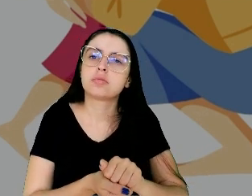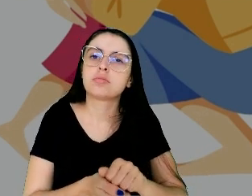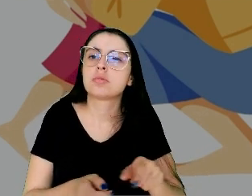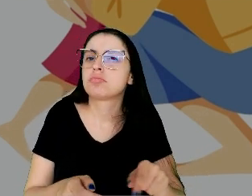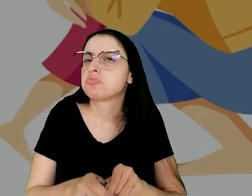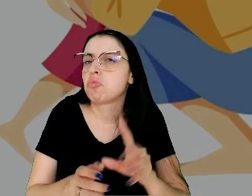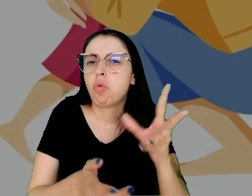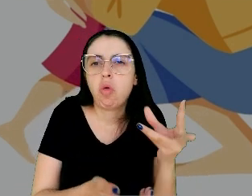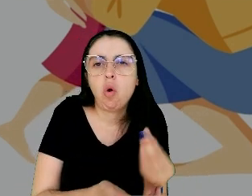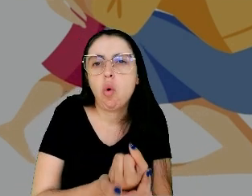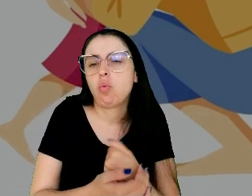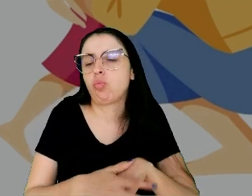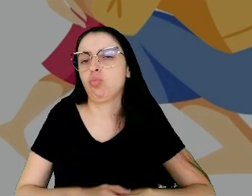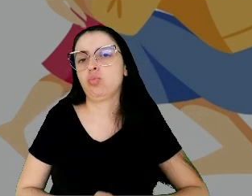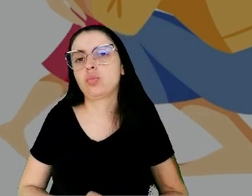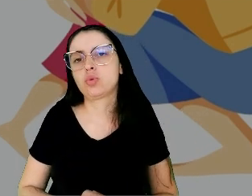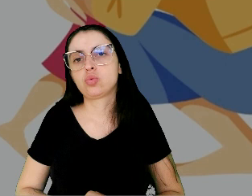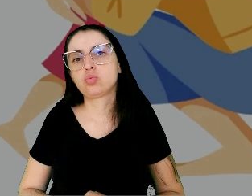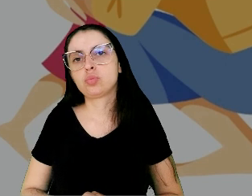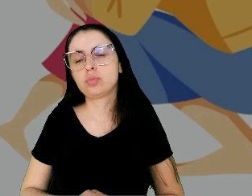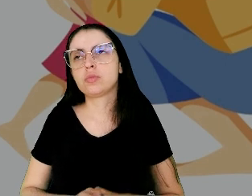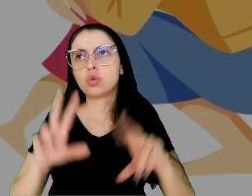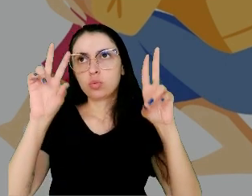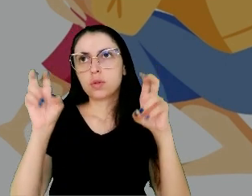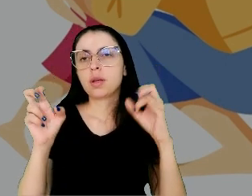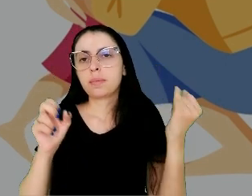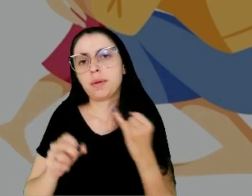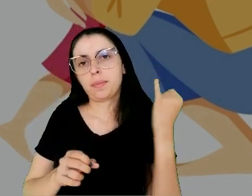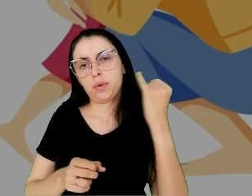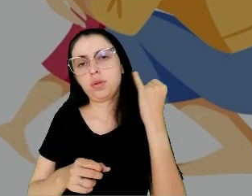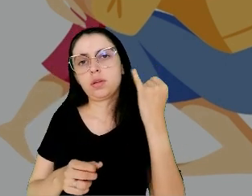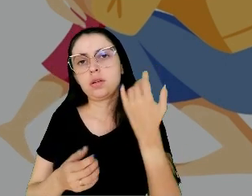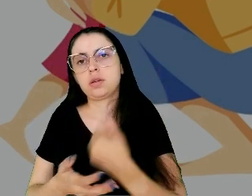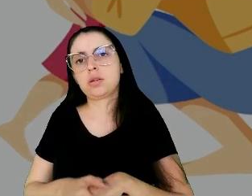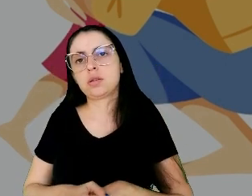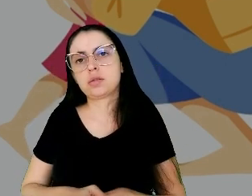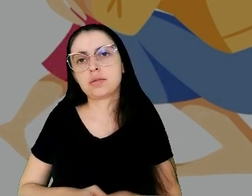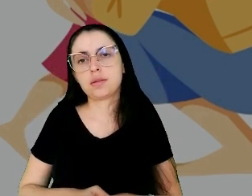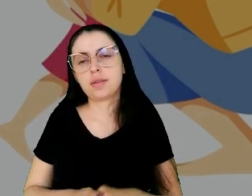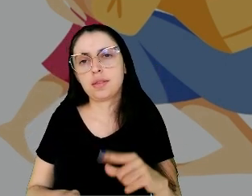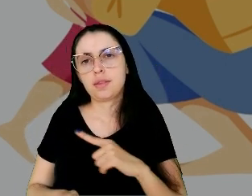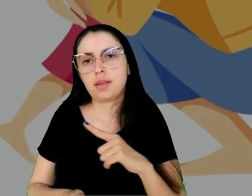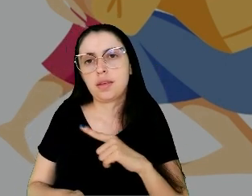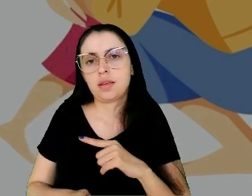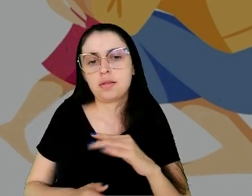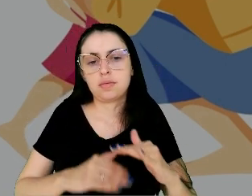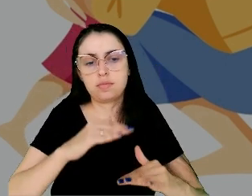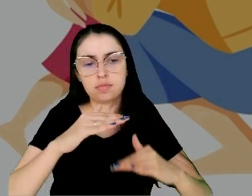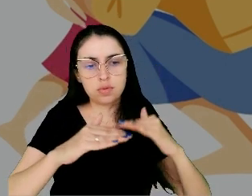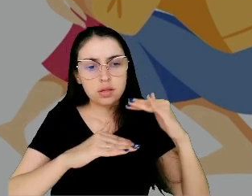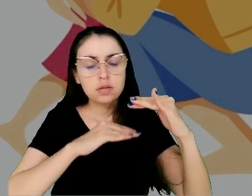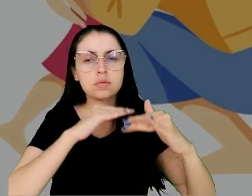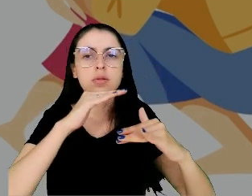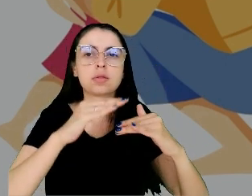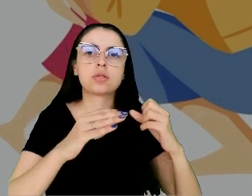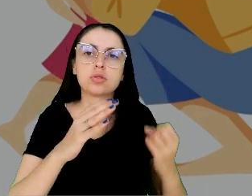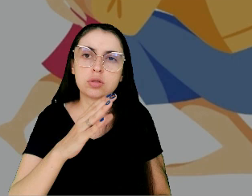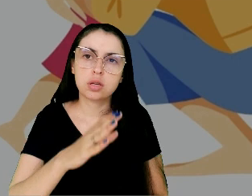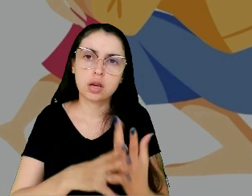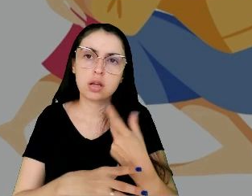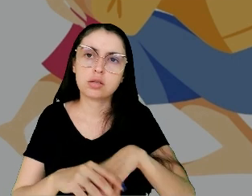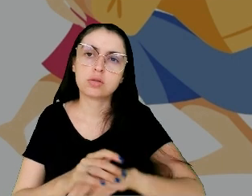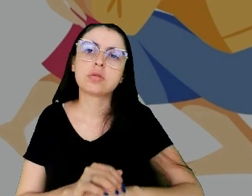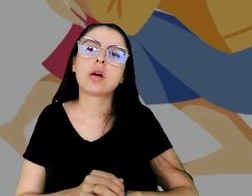mundo todo sobre a importância de ter-se uma cadeia produtiva